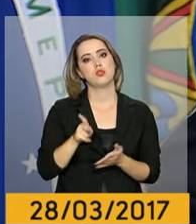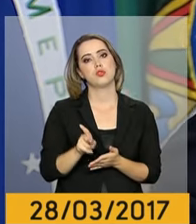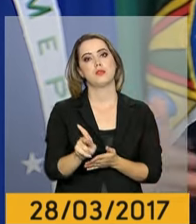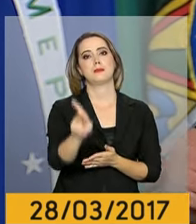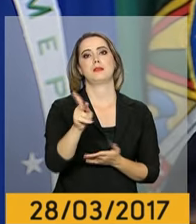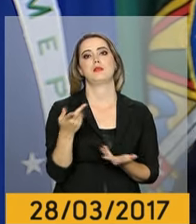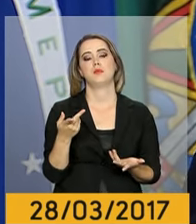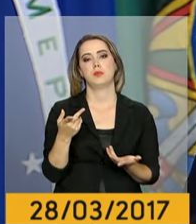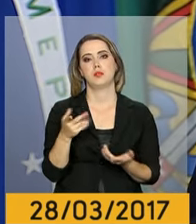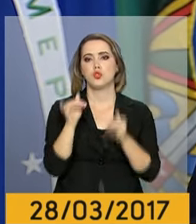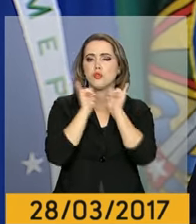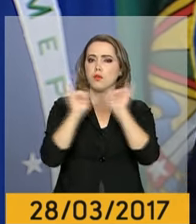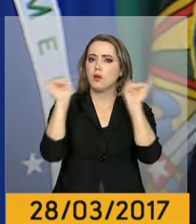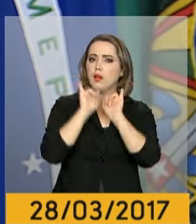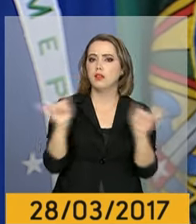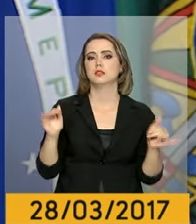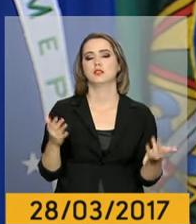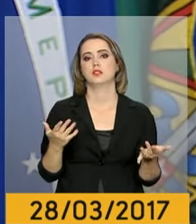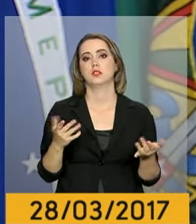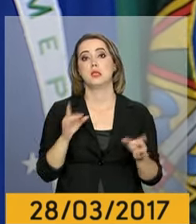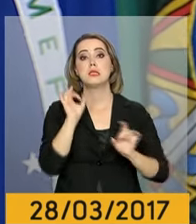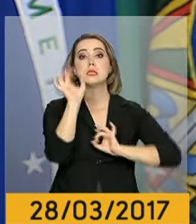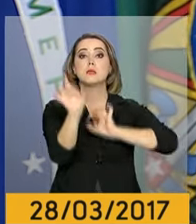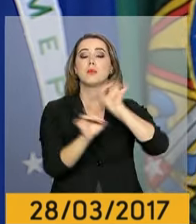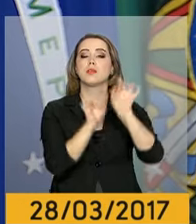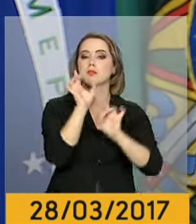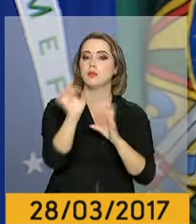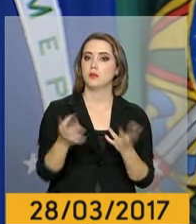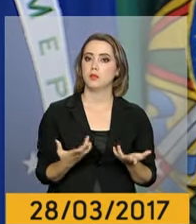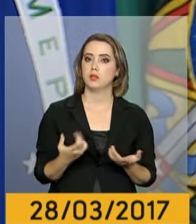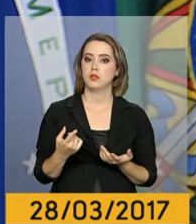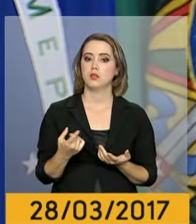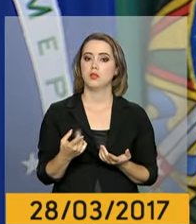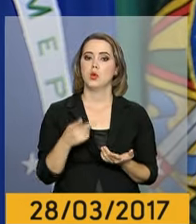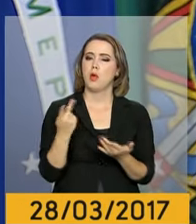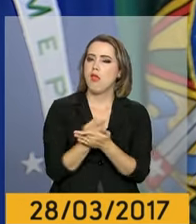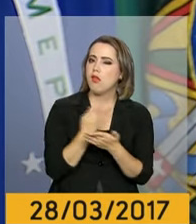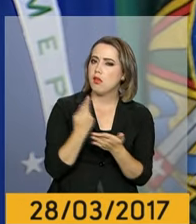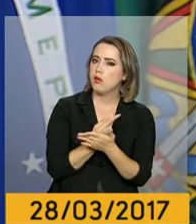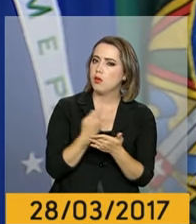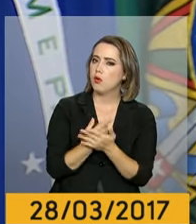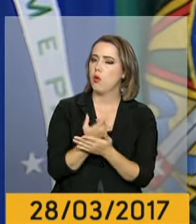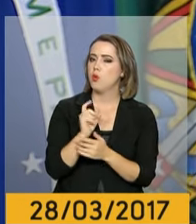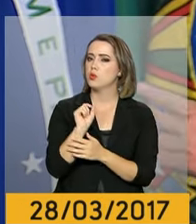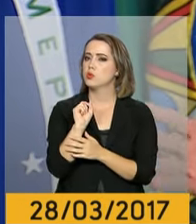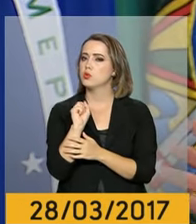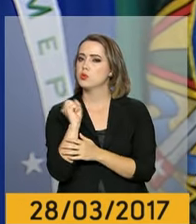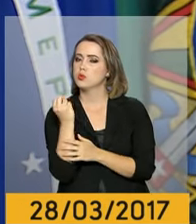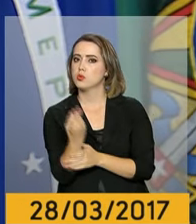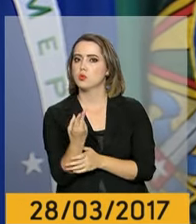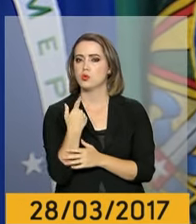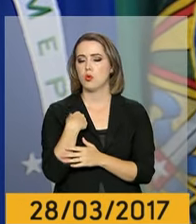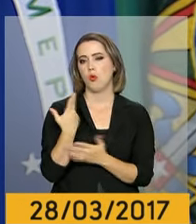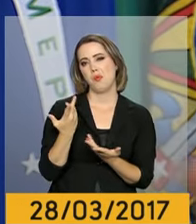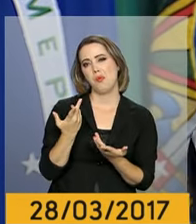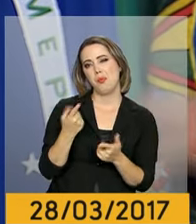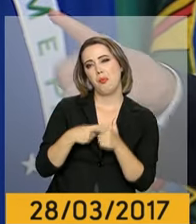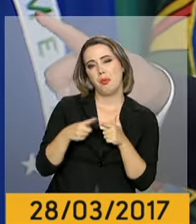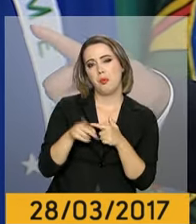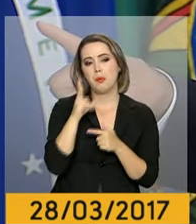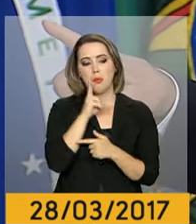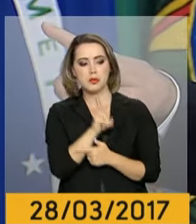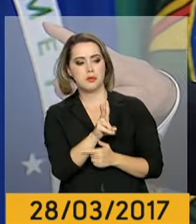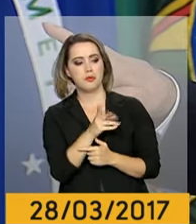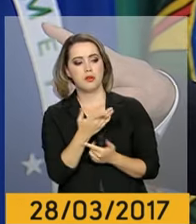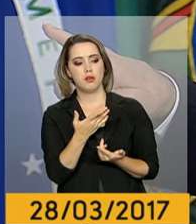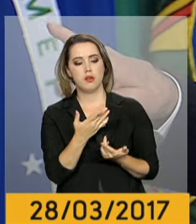convenientemente divulgada e Especialmente quando erros ou equívocos se verificarem que esses